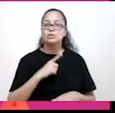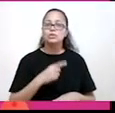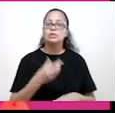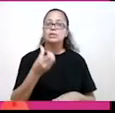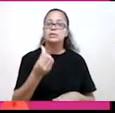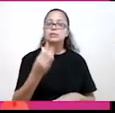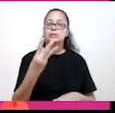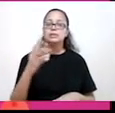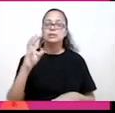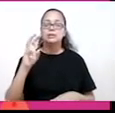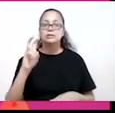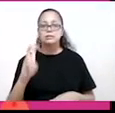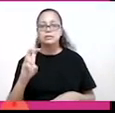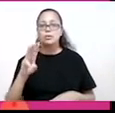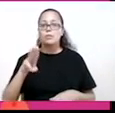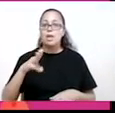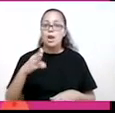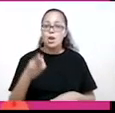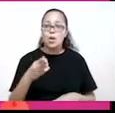dois países,